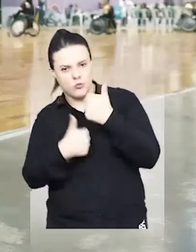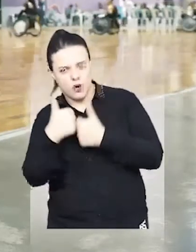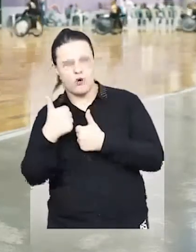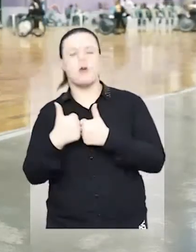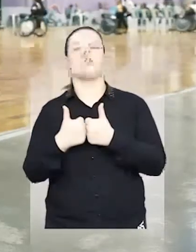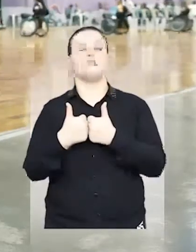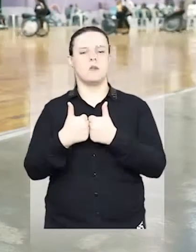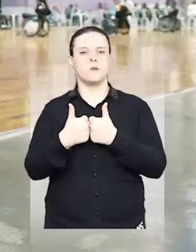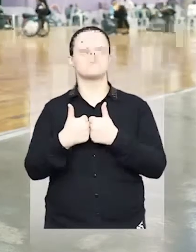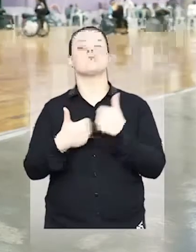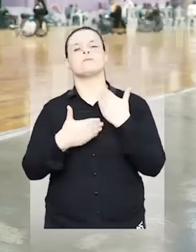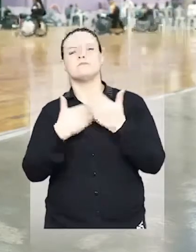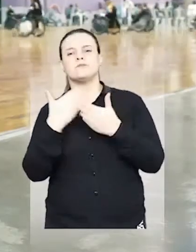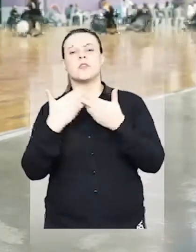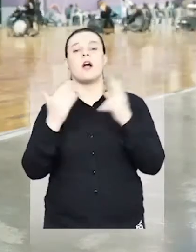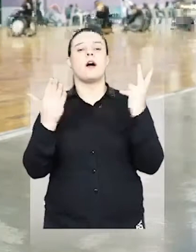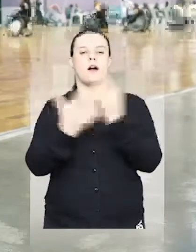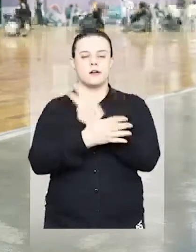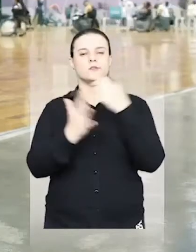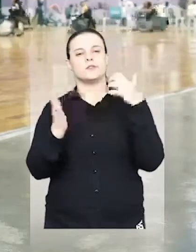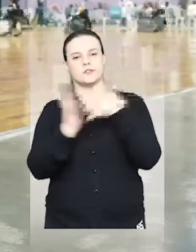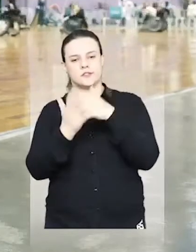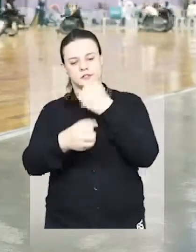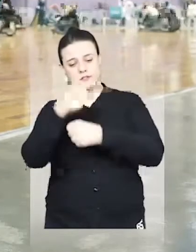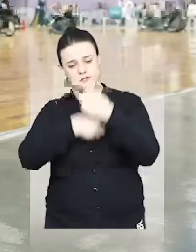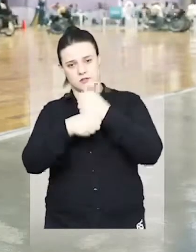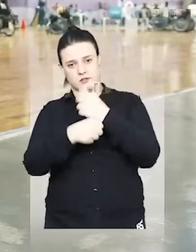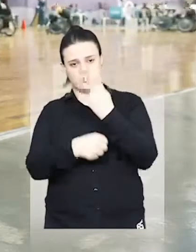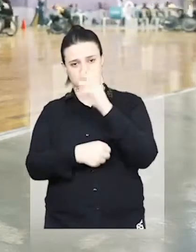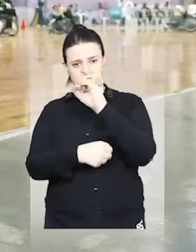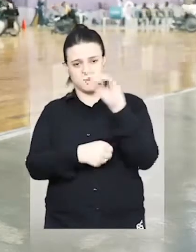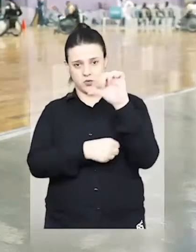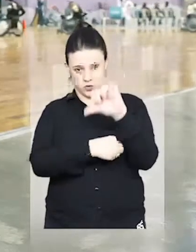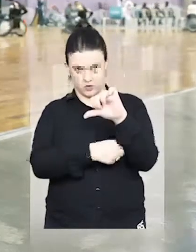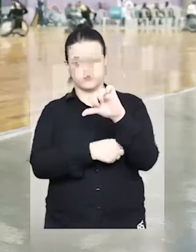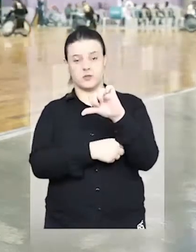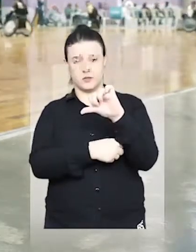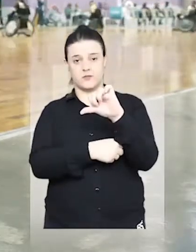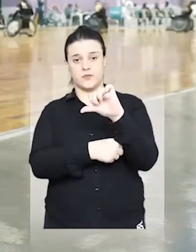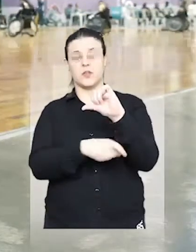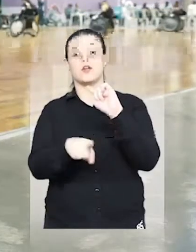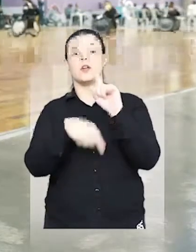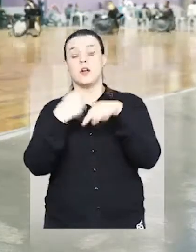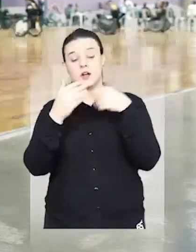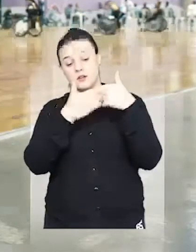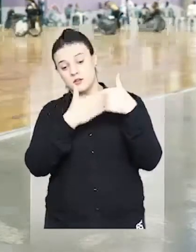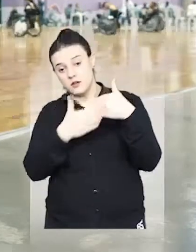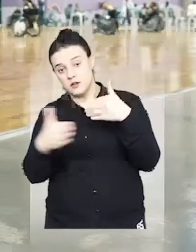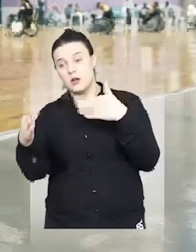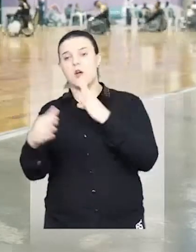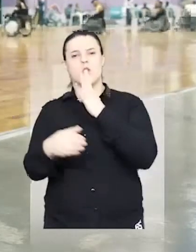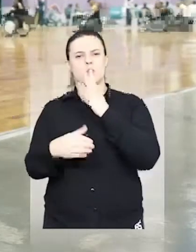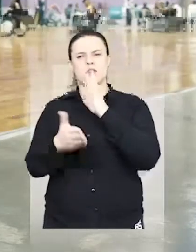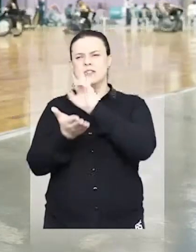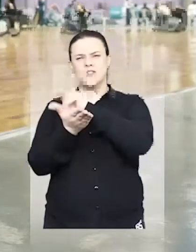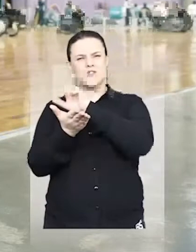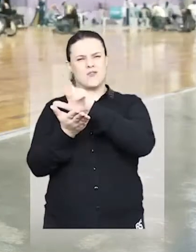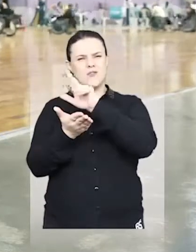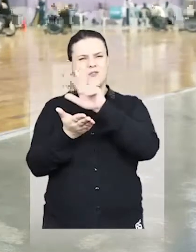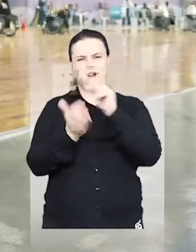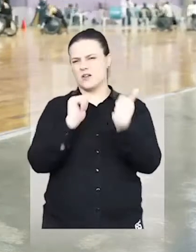futebol. E eu sofri um acidente em 2009. Depois de 2009 eu conheci